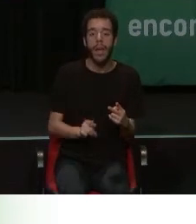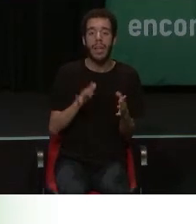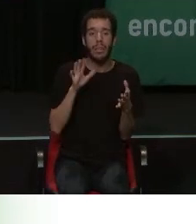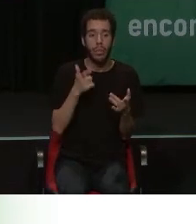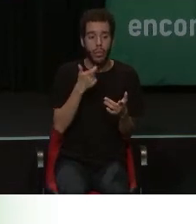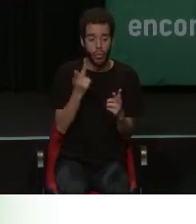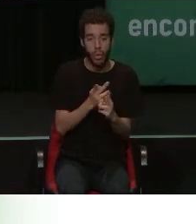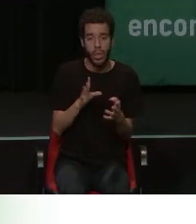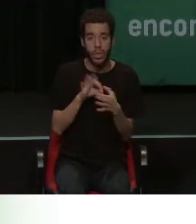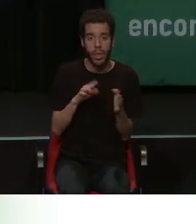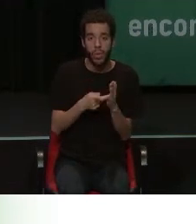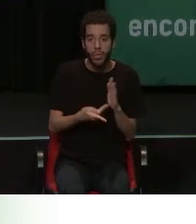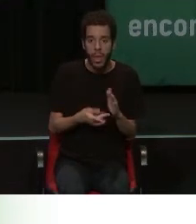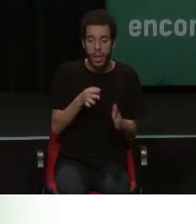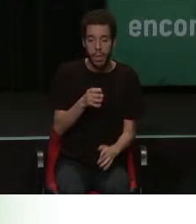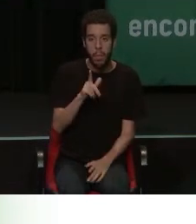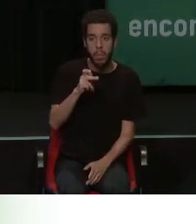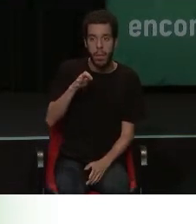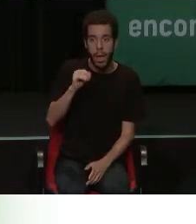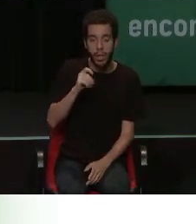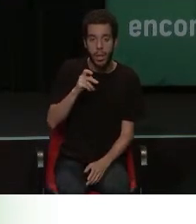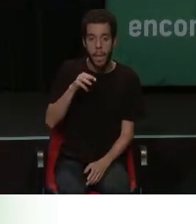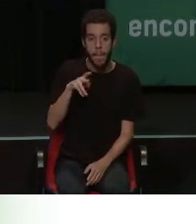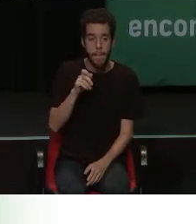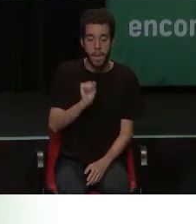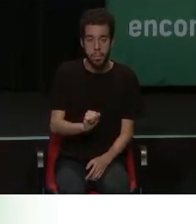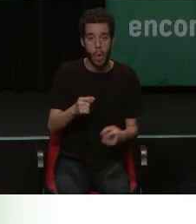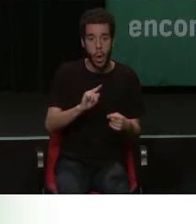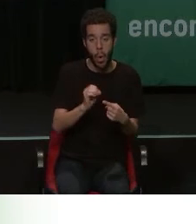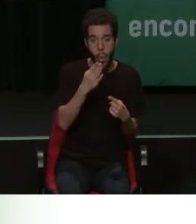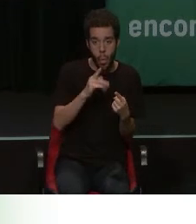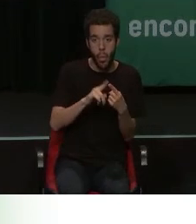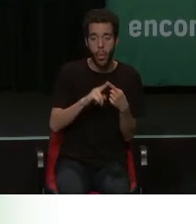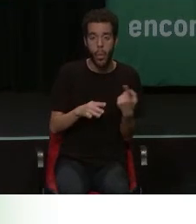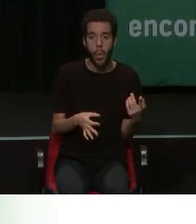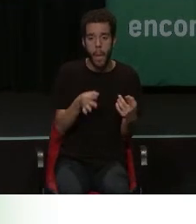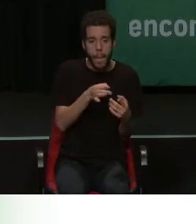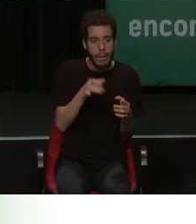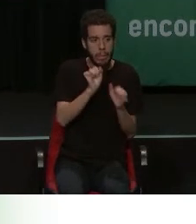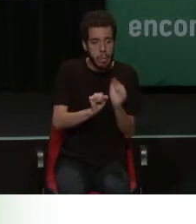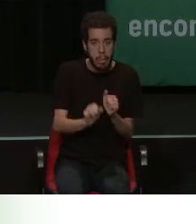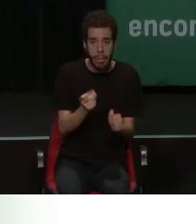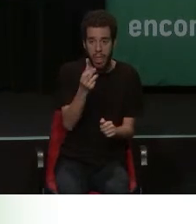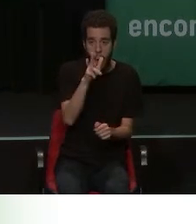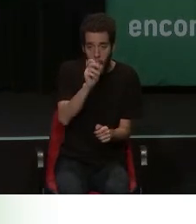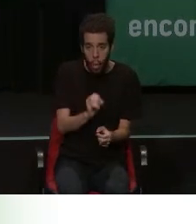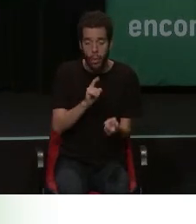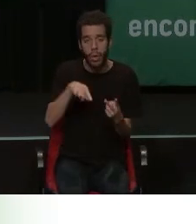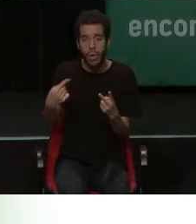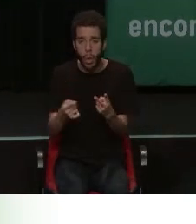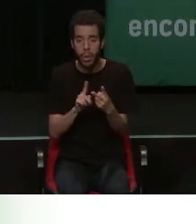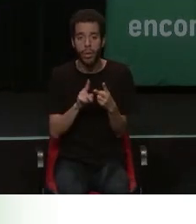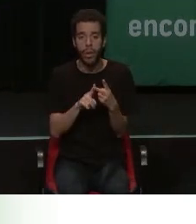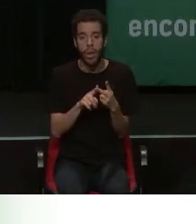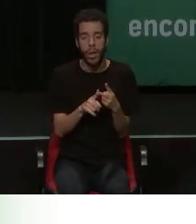tecnologias plasmónicas, com estruturas de nanopartículas metálicas, de ouro, e o outro baseado